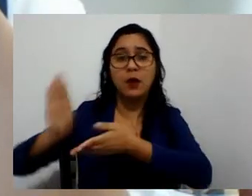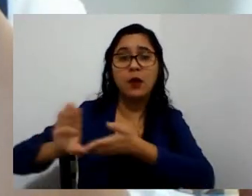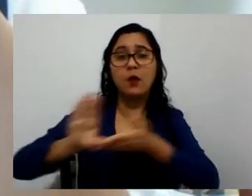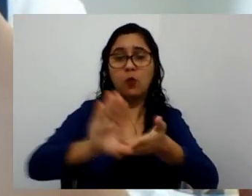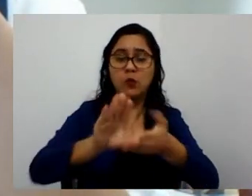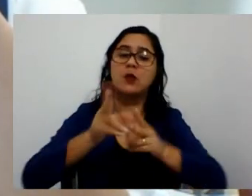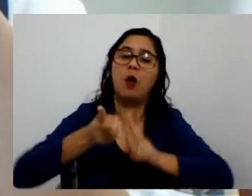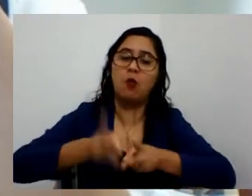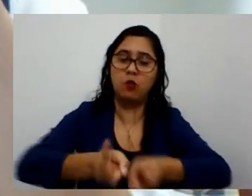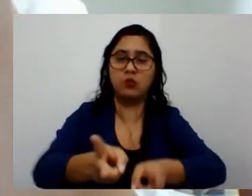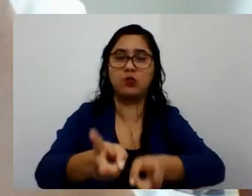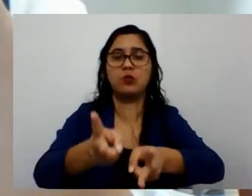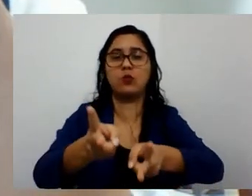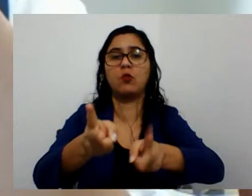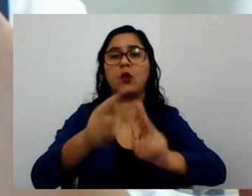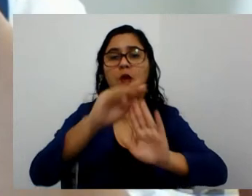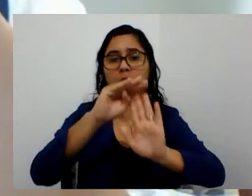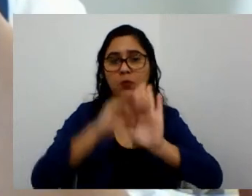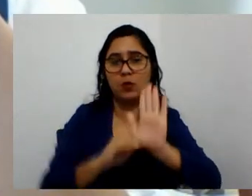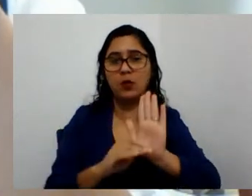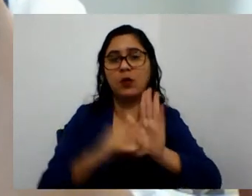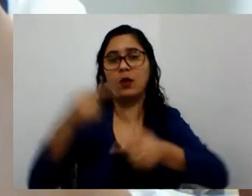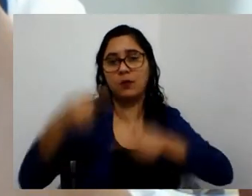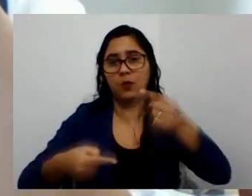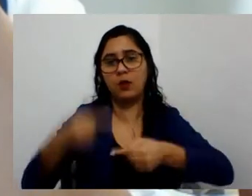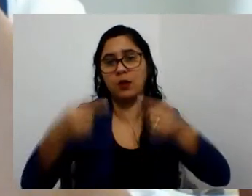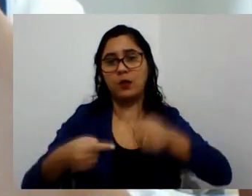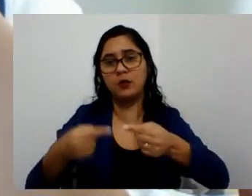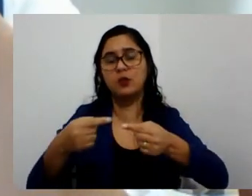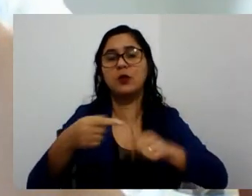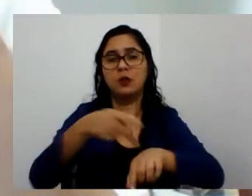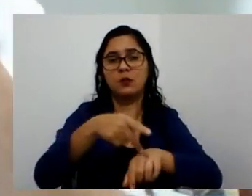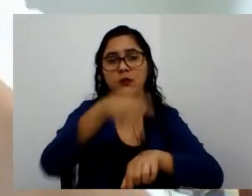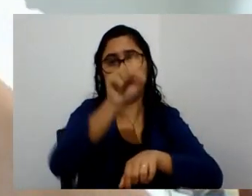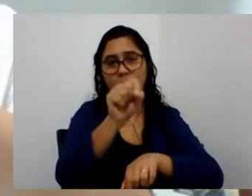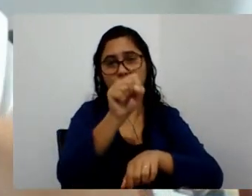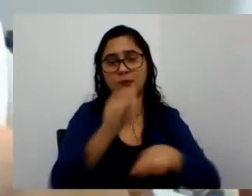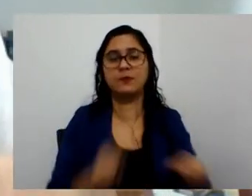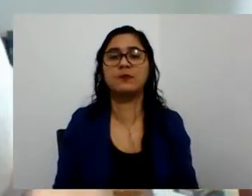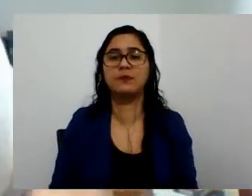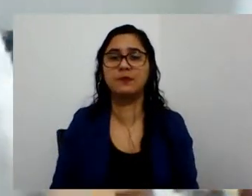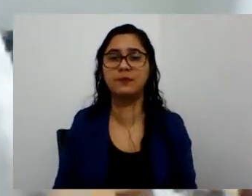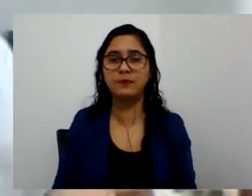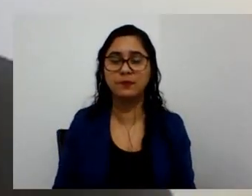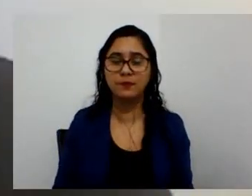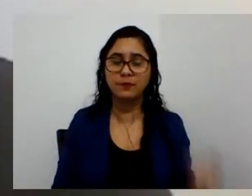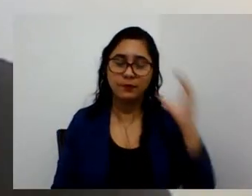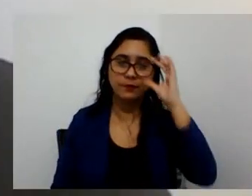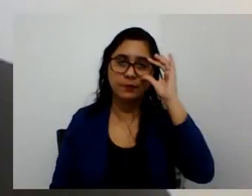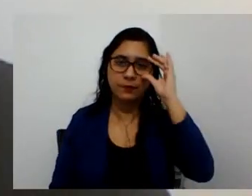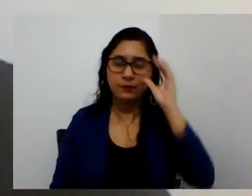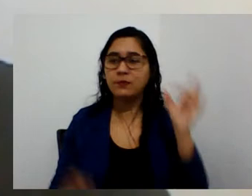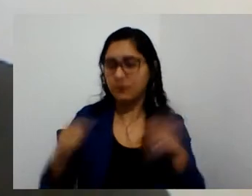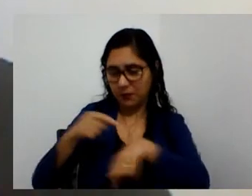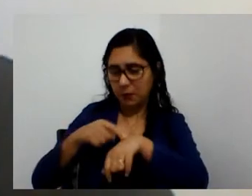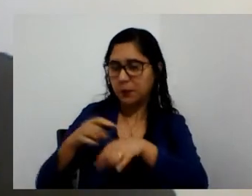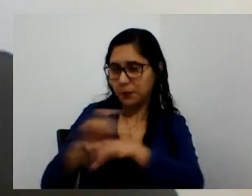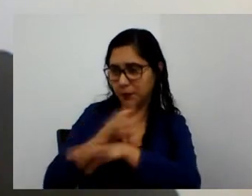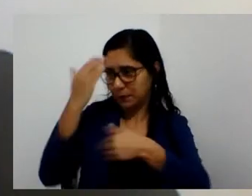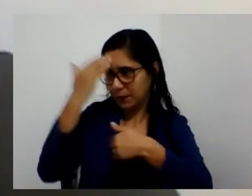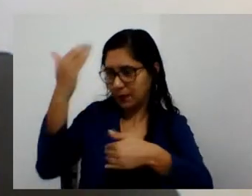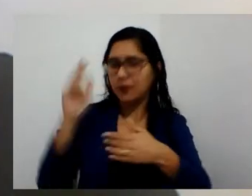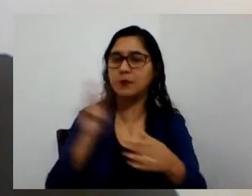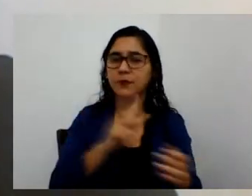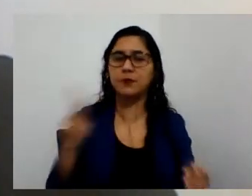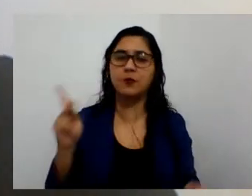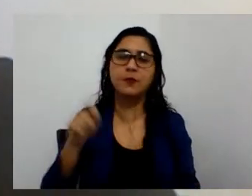preservados juntos do programa e da Política Nacional de Pós-Graduação. Tempo encerrado. Obrigado, professora Jesus.